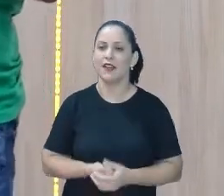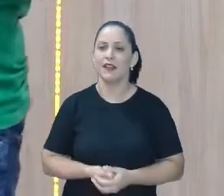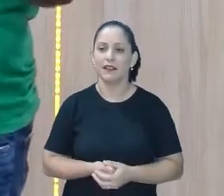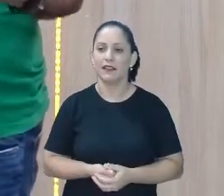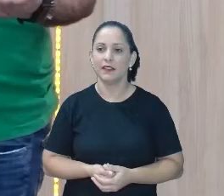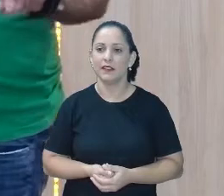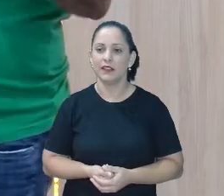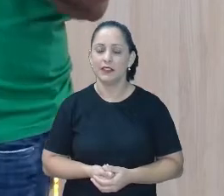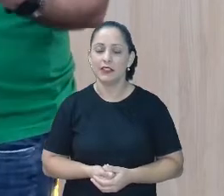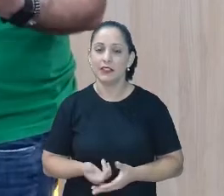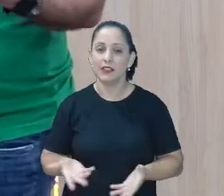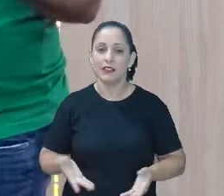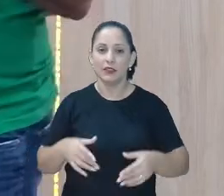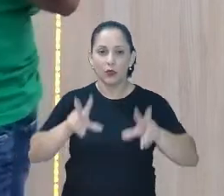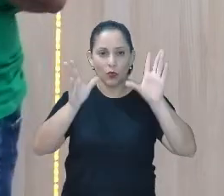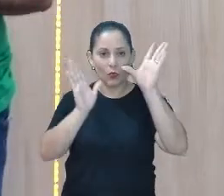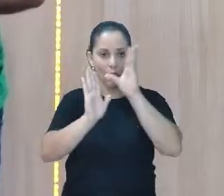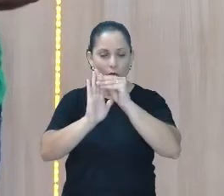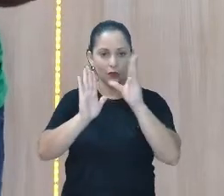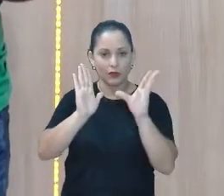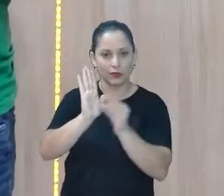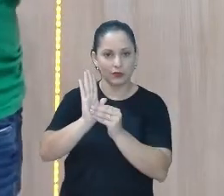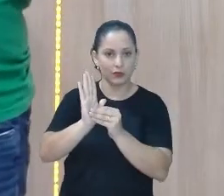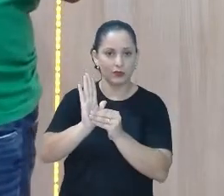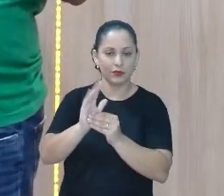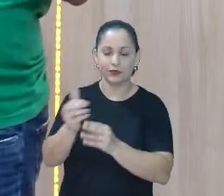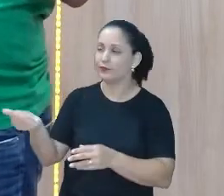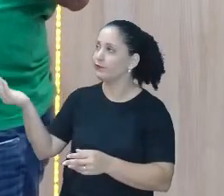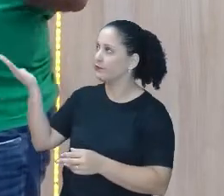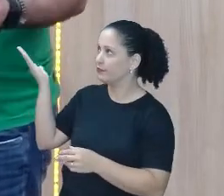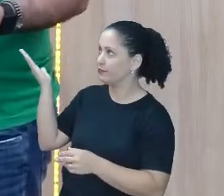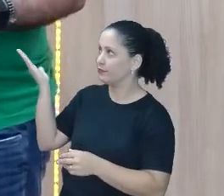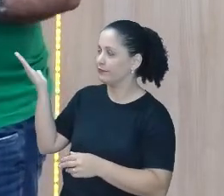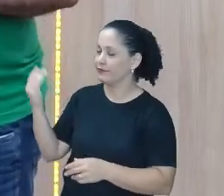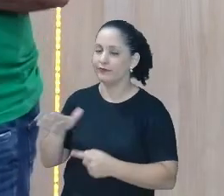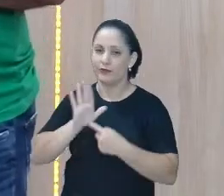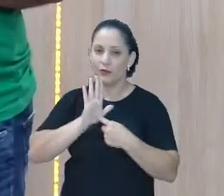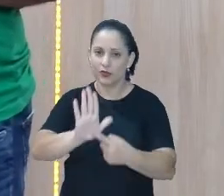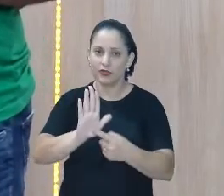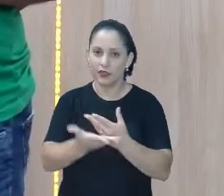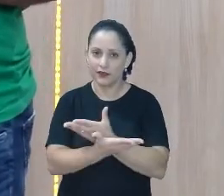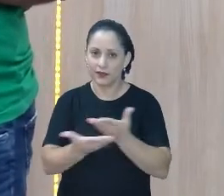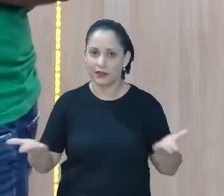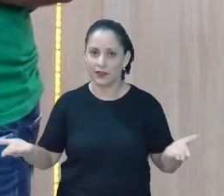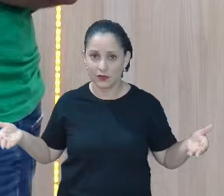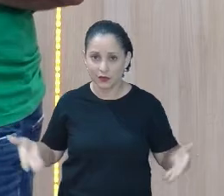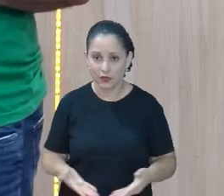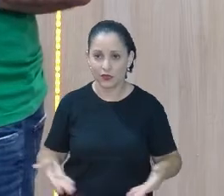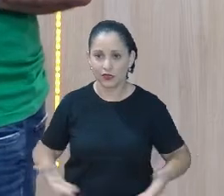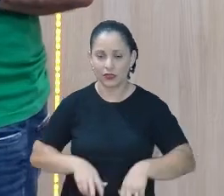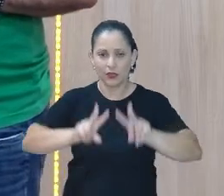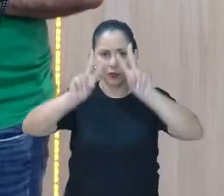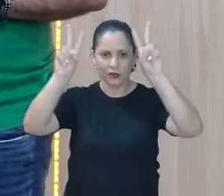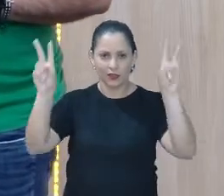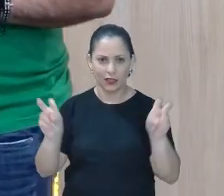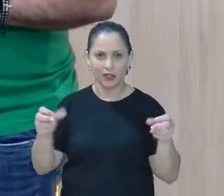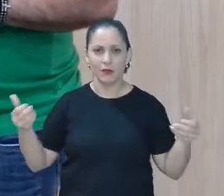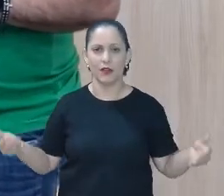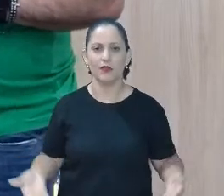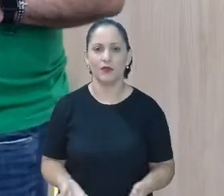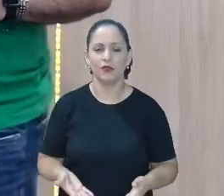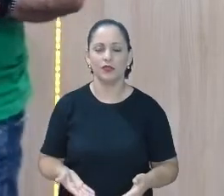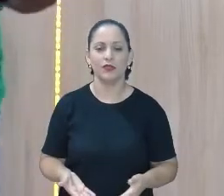tratando especificamente do conteúdo, né, que a gente trouxe para vocês hoje. Então veja, o tema da nossa aula